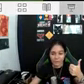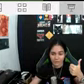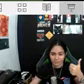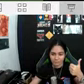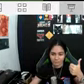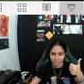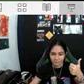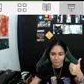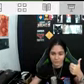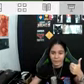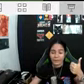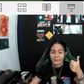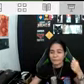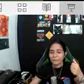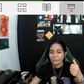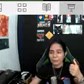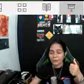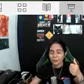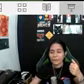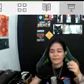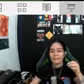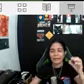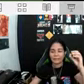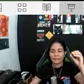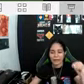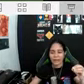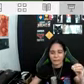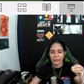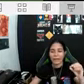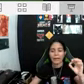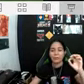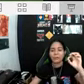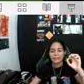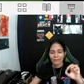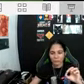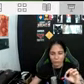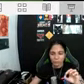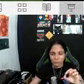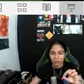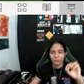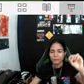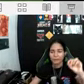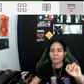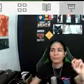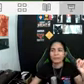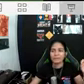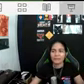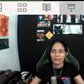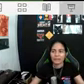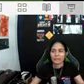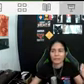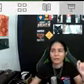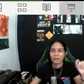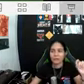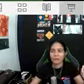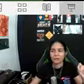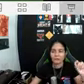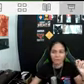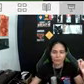ser a idade. Significa o quê? Que a idade é um dado que você